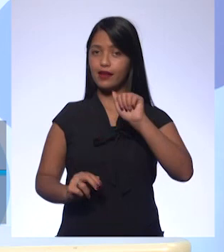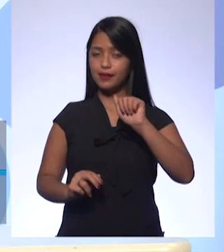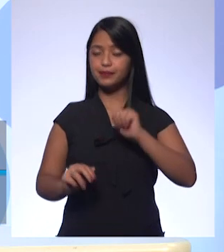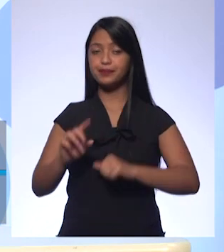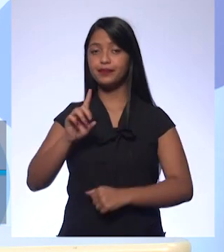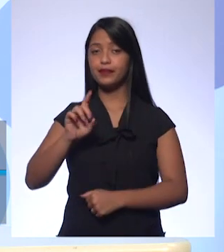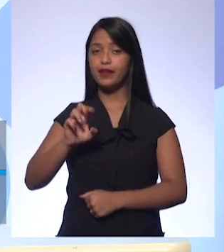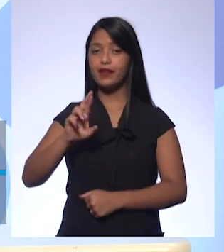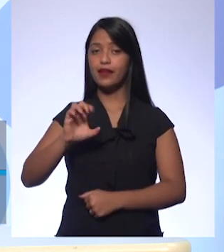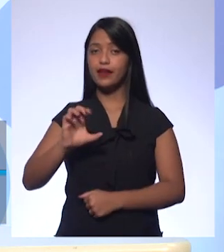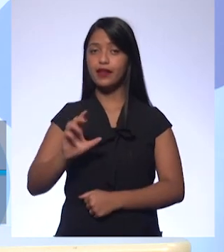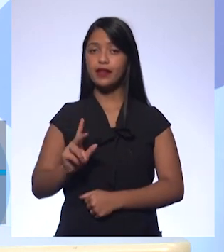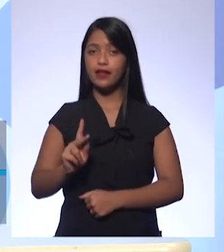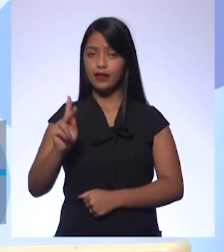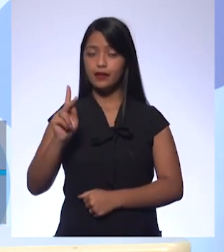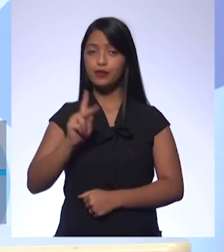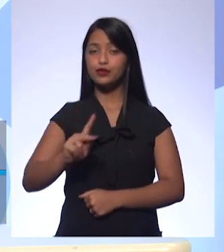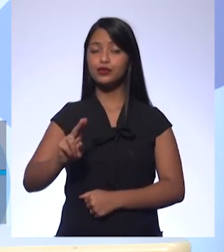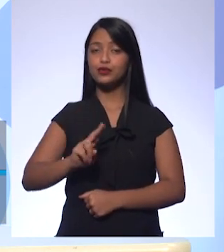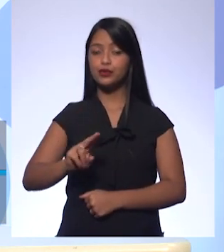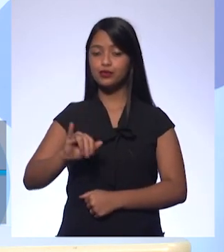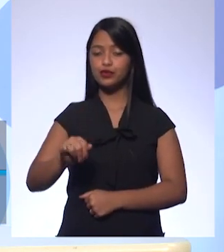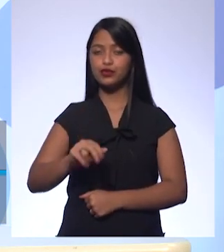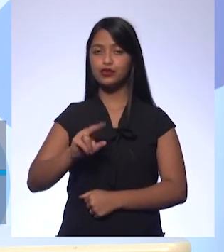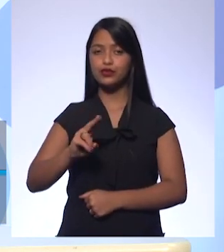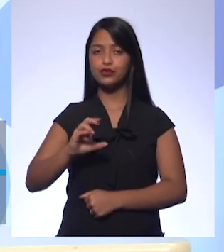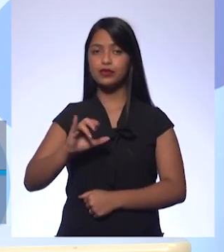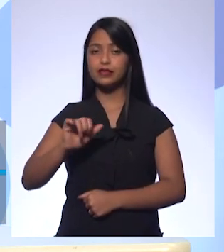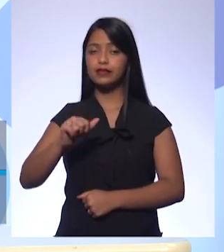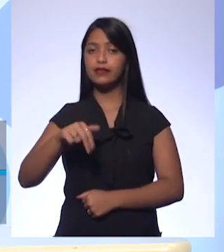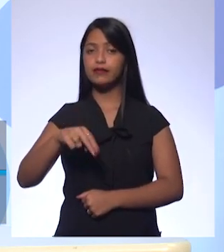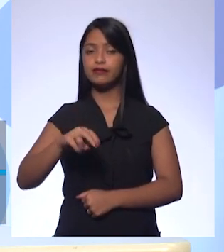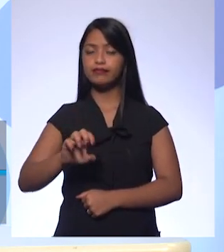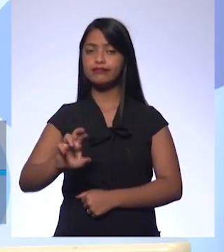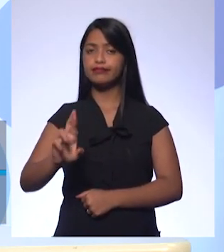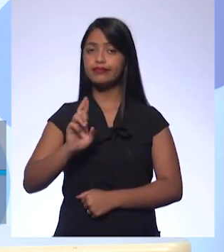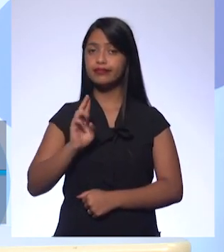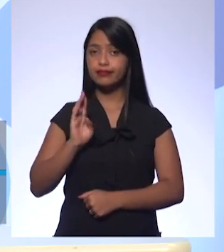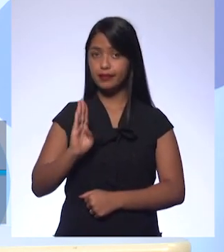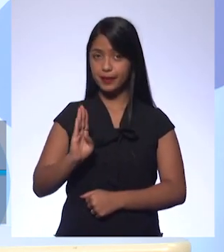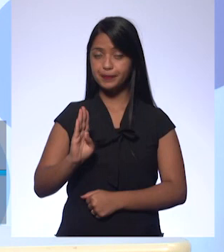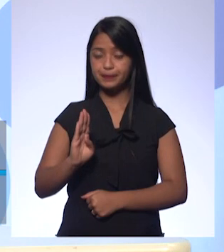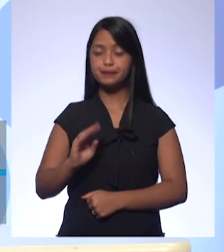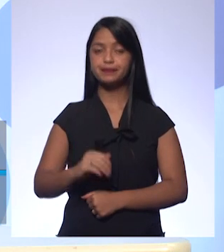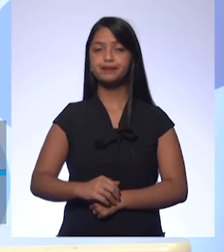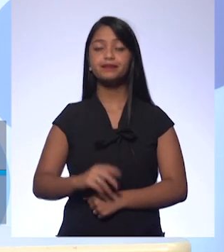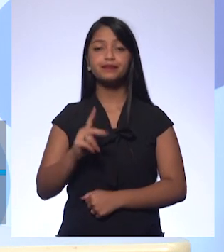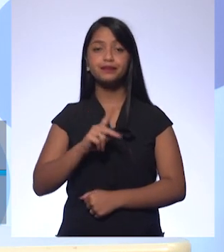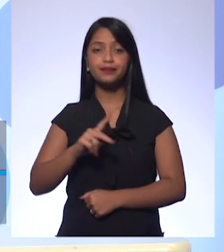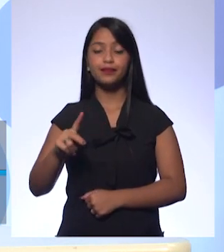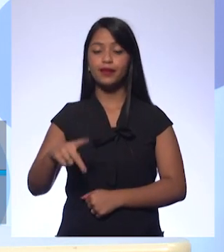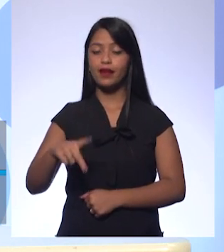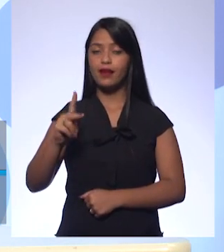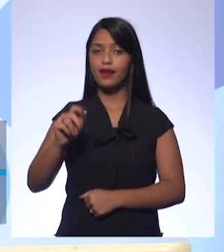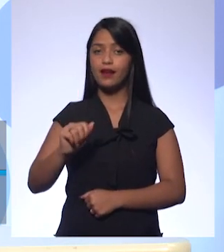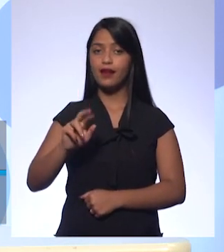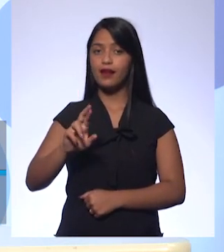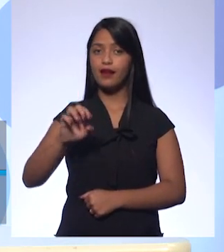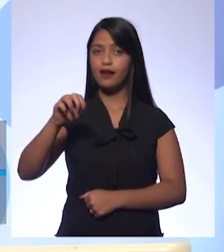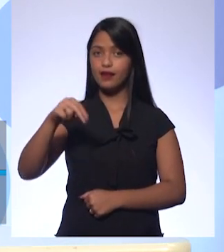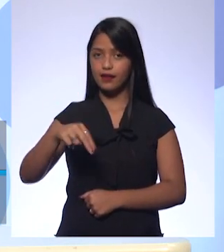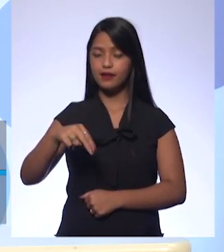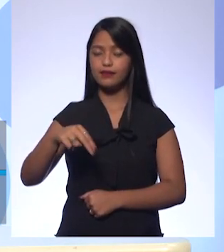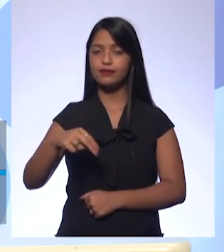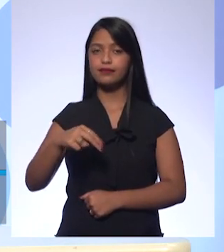Gilciane colocou B. A Pro Procari. Cari, Helena. A